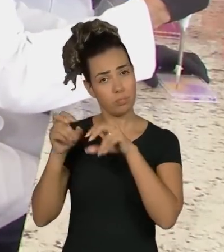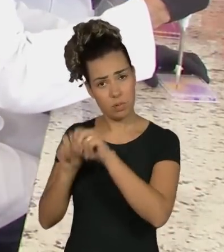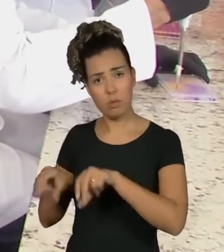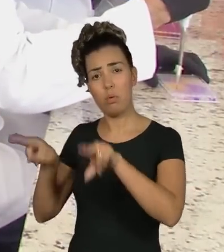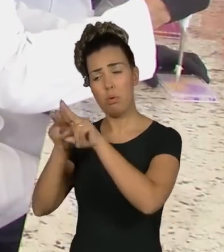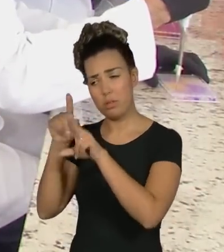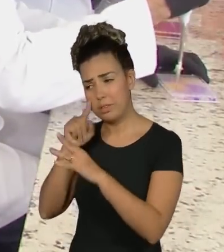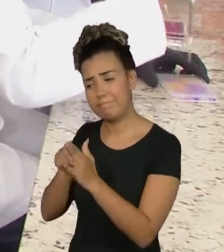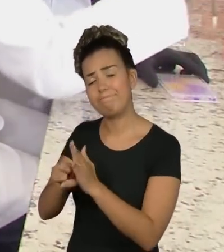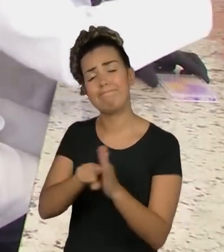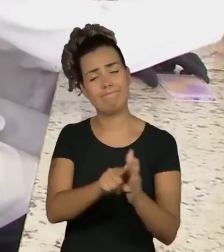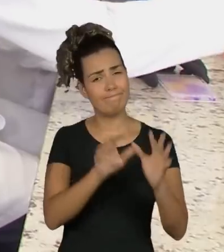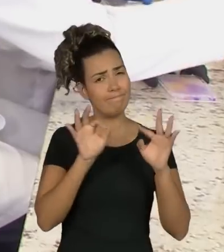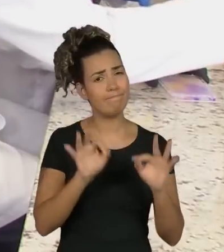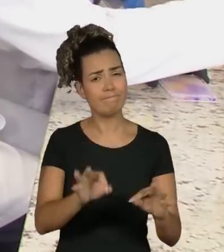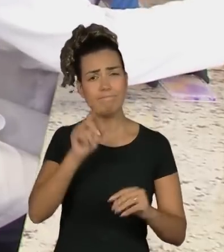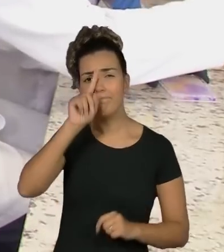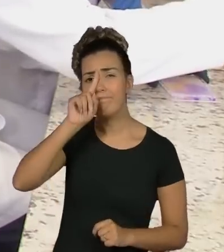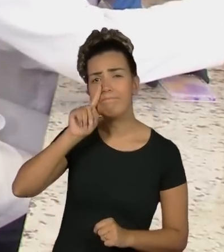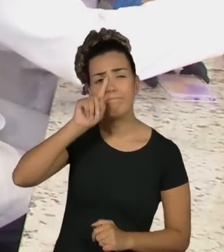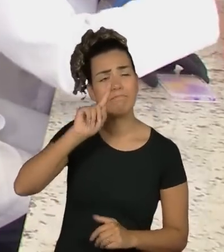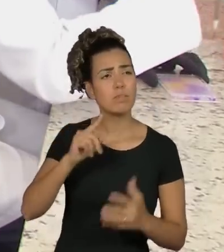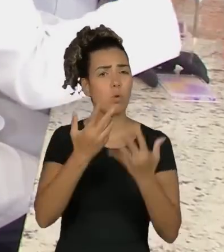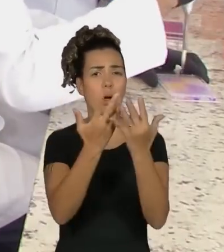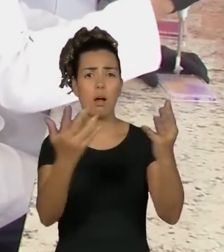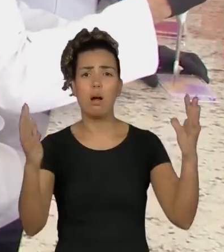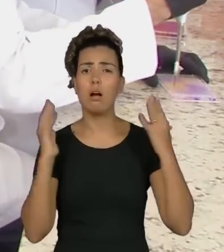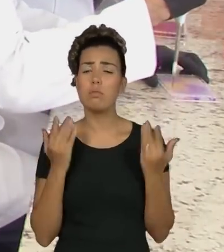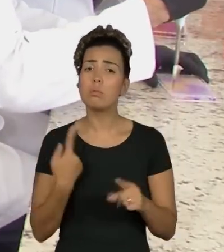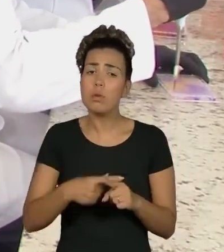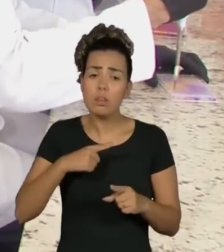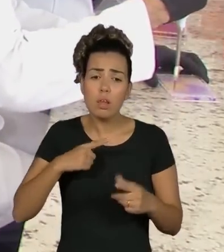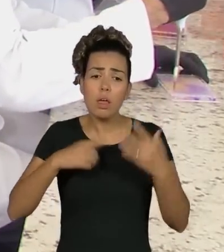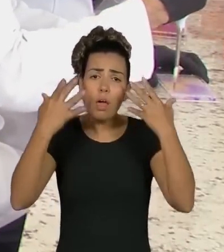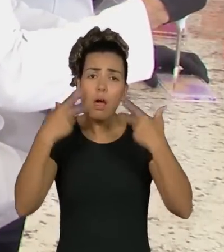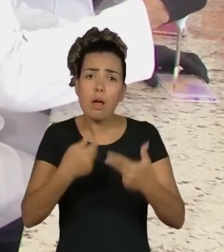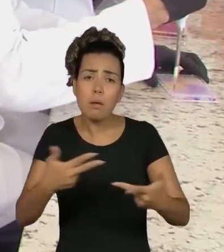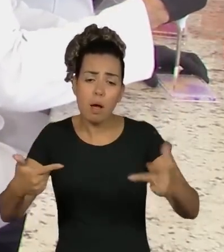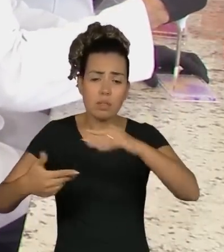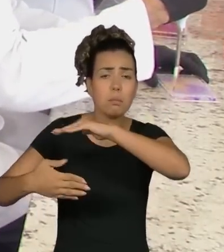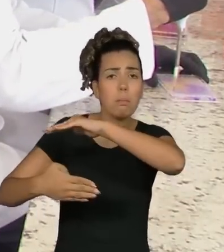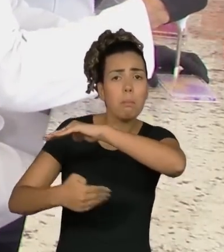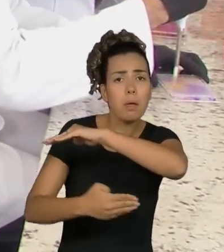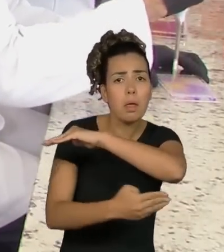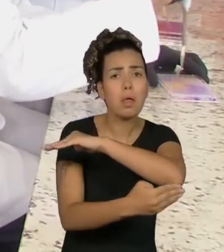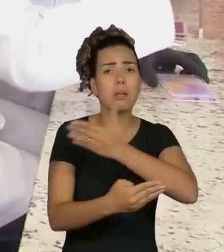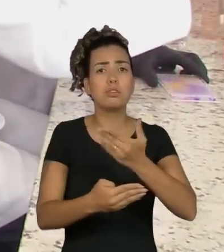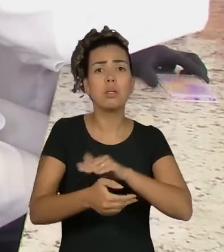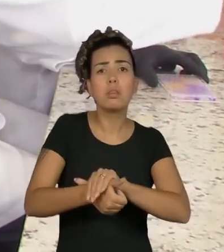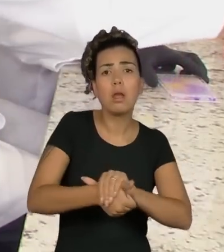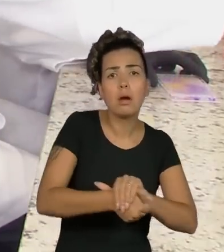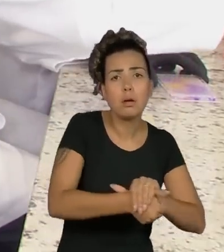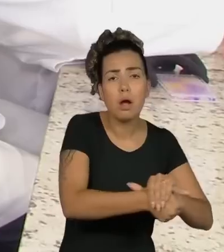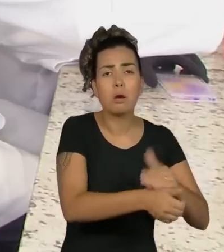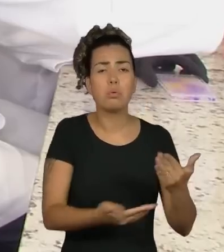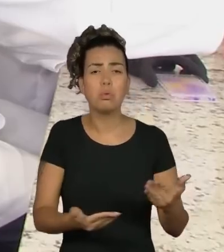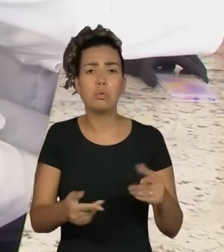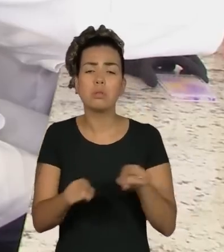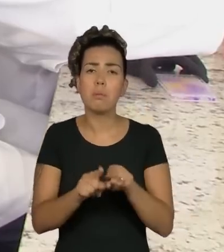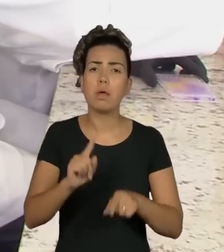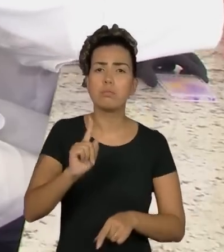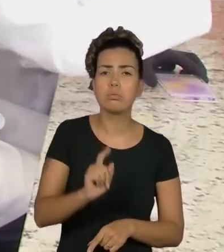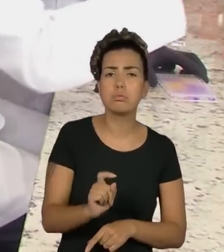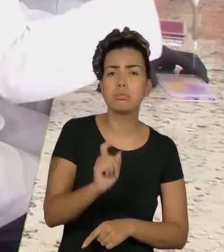Uma ameaça à vida de várias espécies que dependem dos ambientes marinhos, como os peixes, tartarugas, mamíferos,